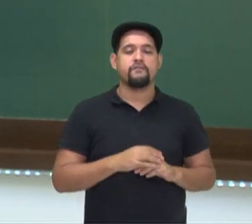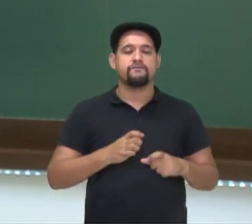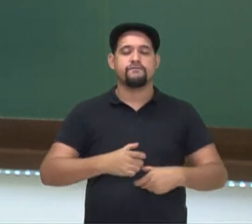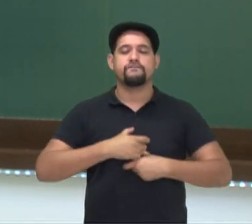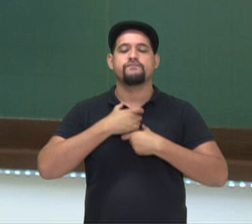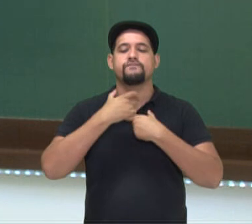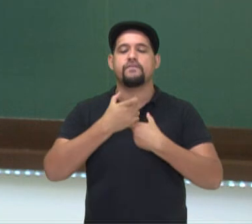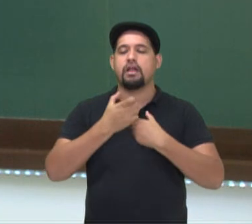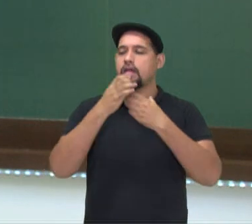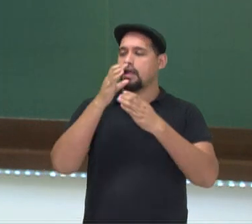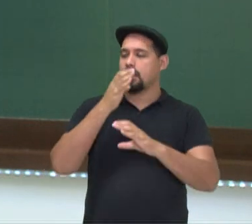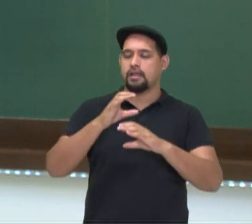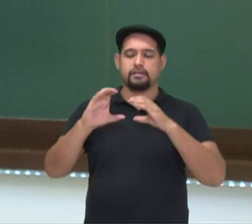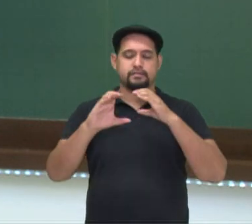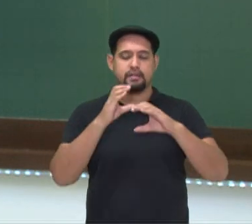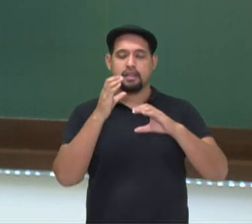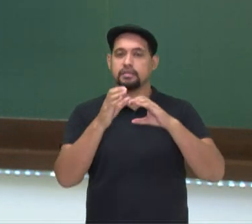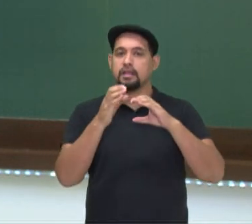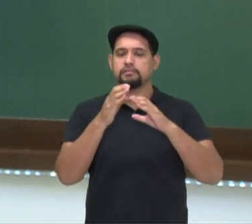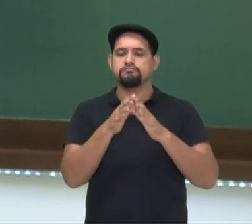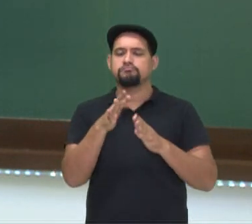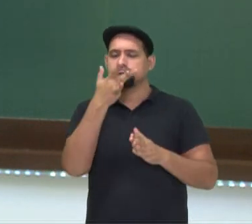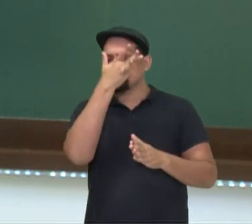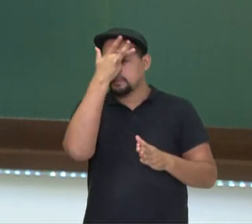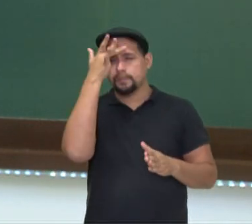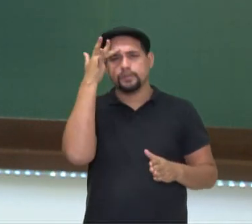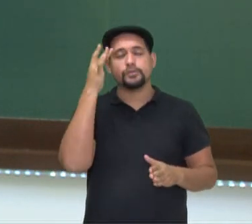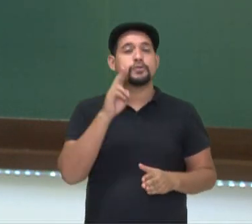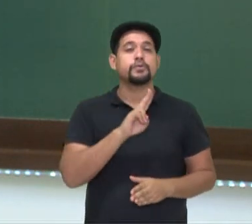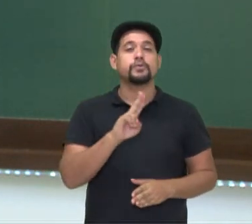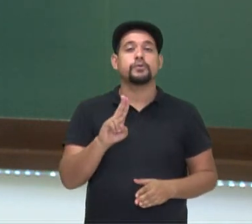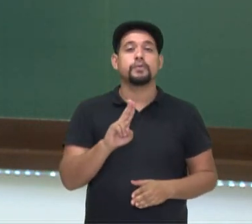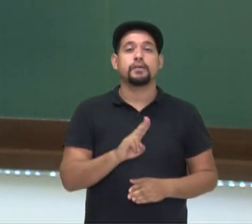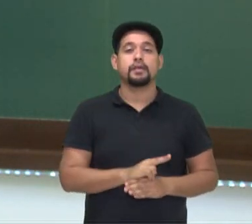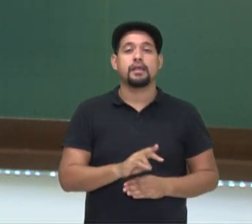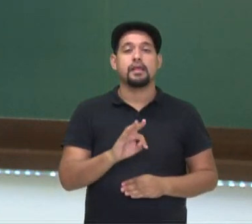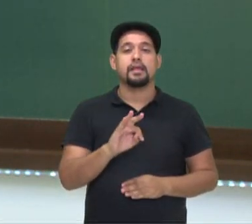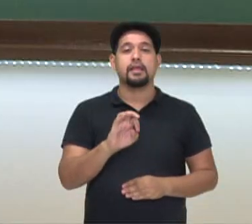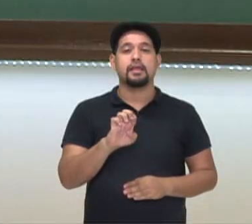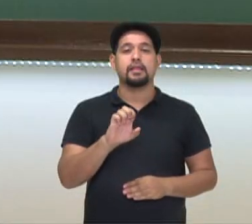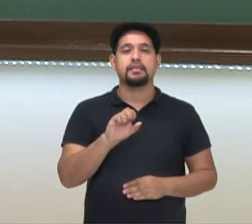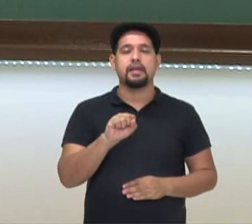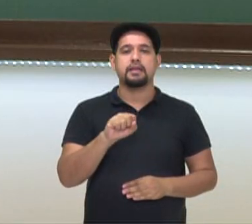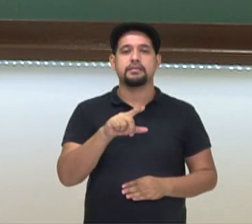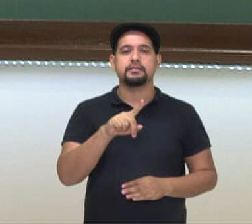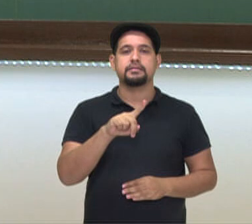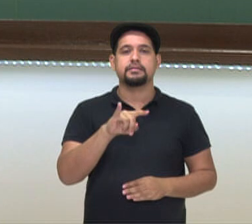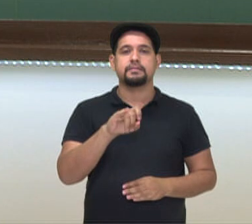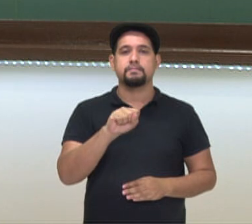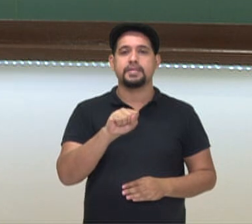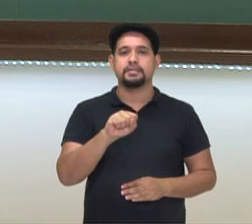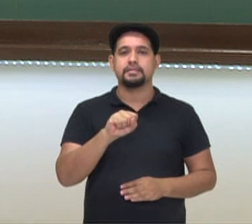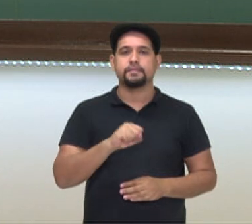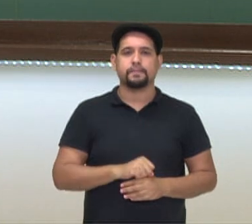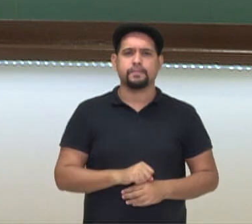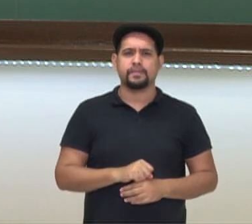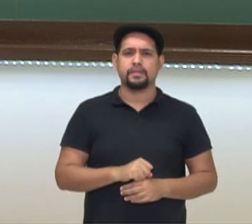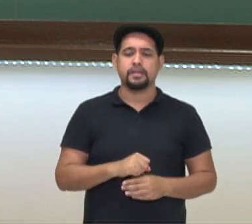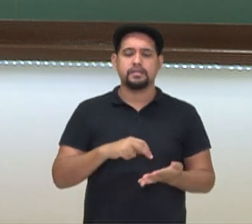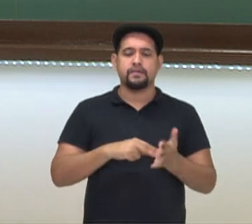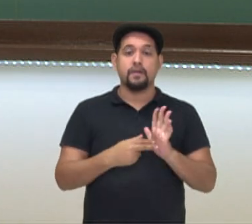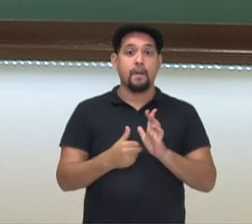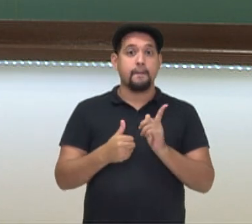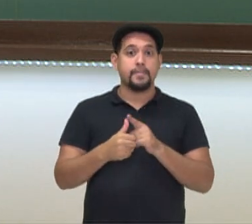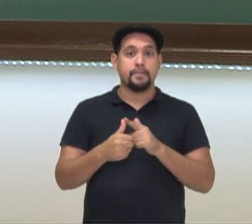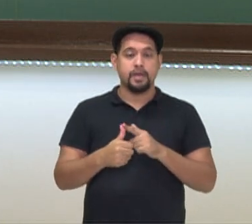falas cantadas, até chegar uma pessoa chamada Tespes. Tespes vai ser considerado o primeiro ator.